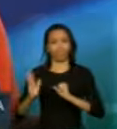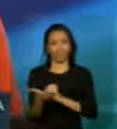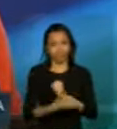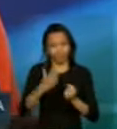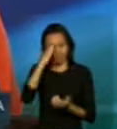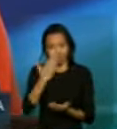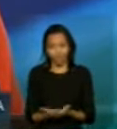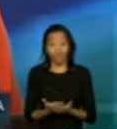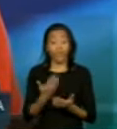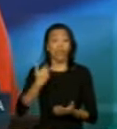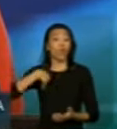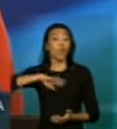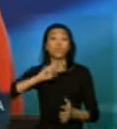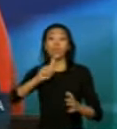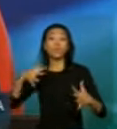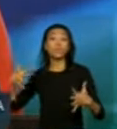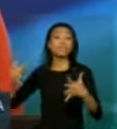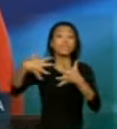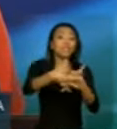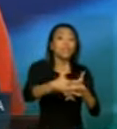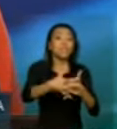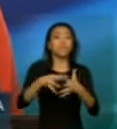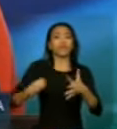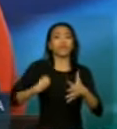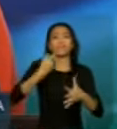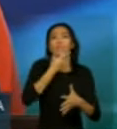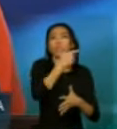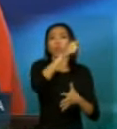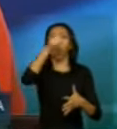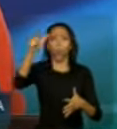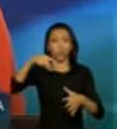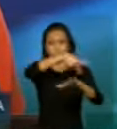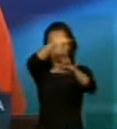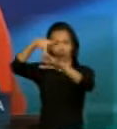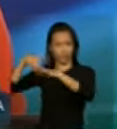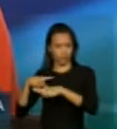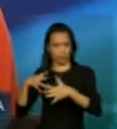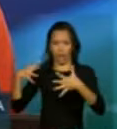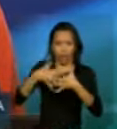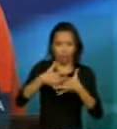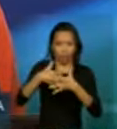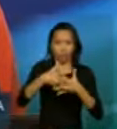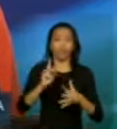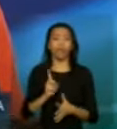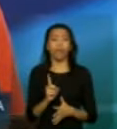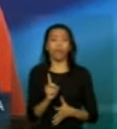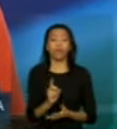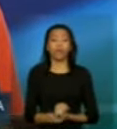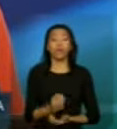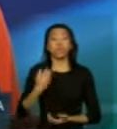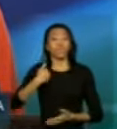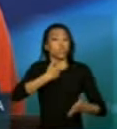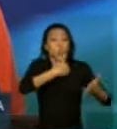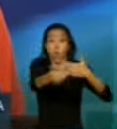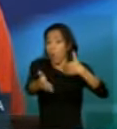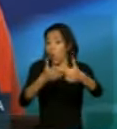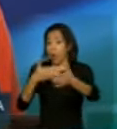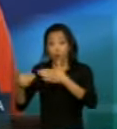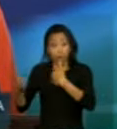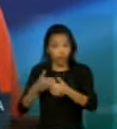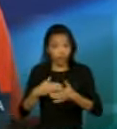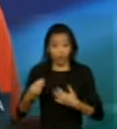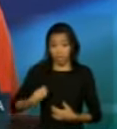Não interferimos na vida dos outros países. Não colocamos a vida de quem quer que seja em